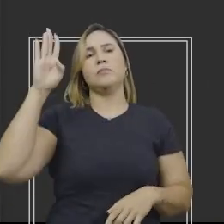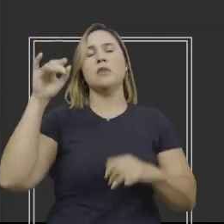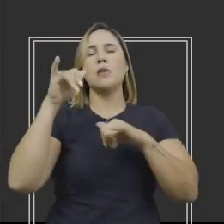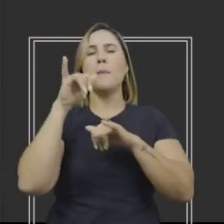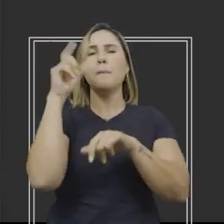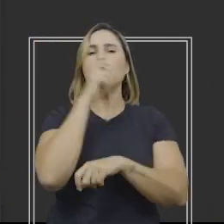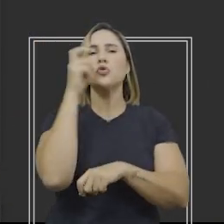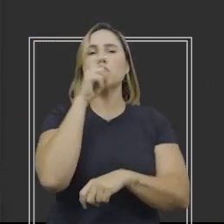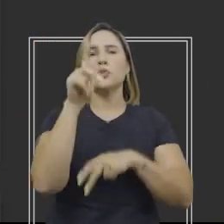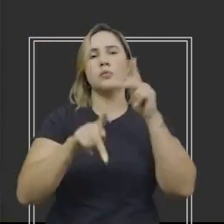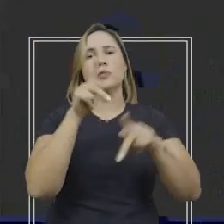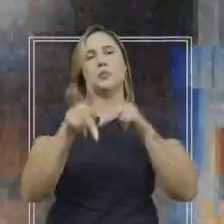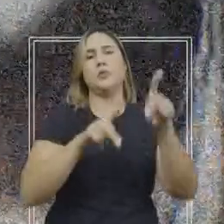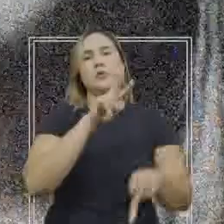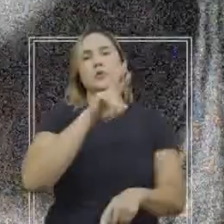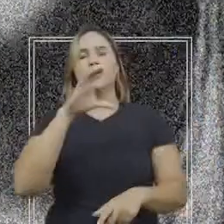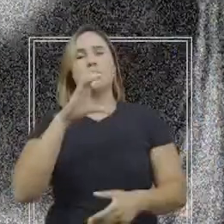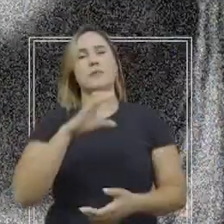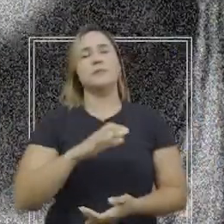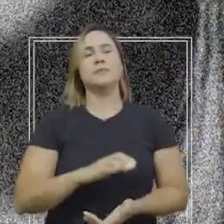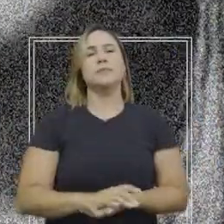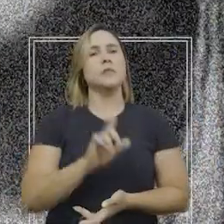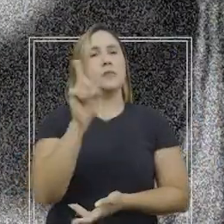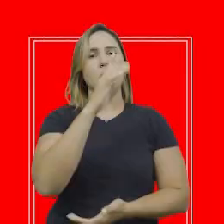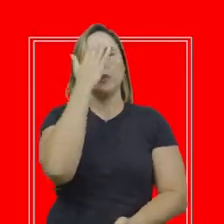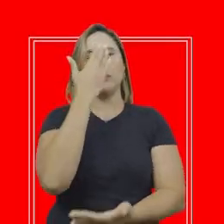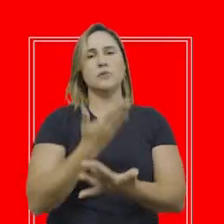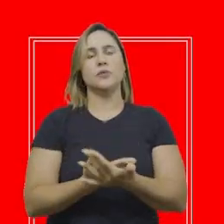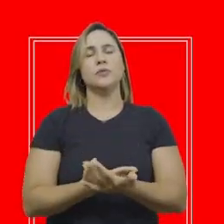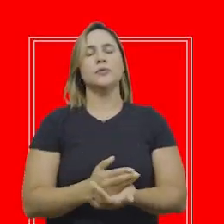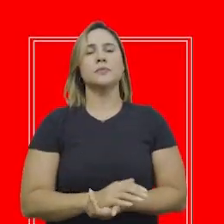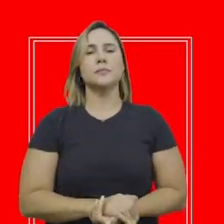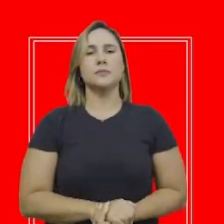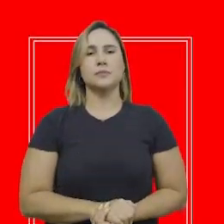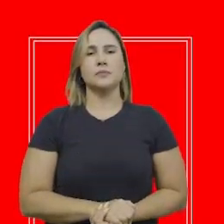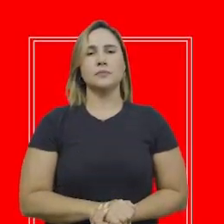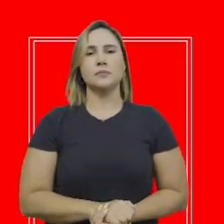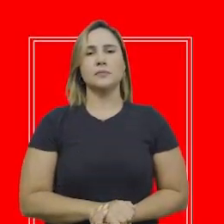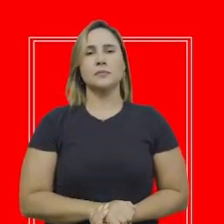ser considerados nulos. Não desperdice seu voto. Vote na mudança. É 13.